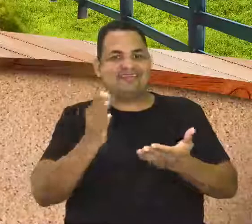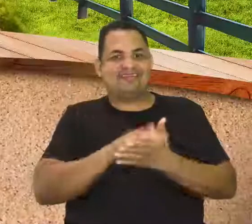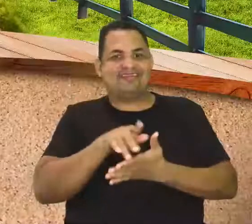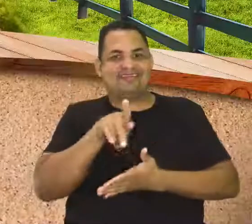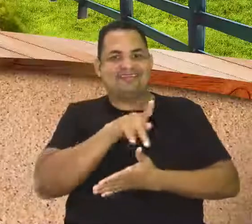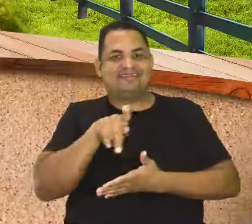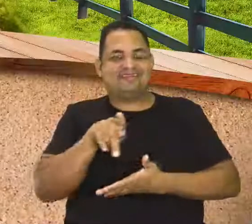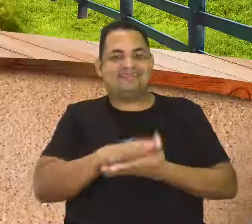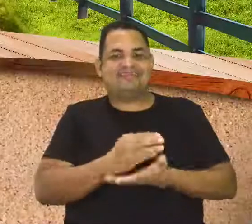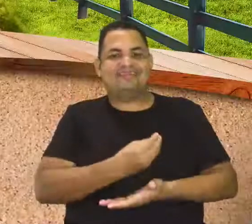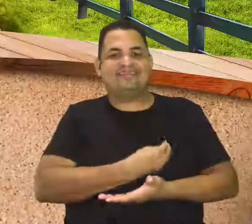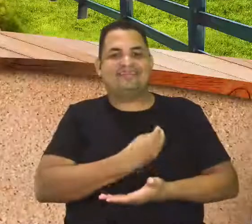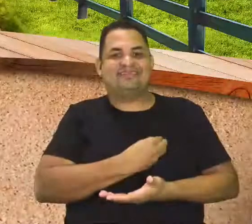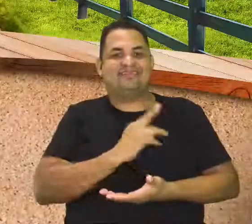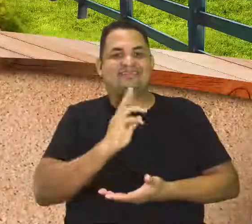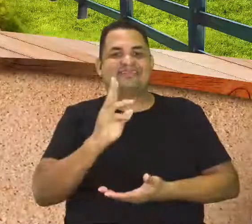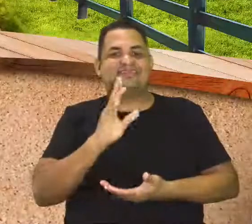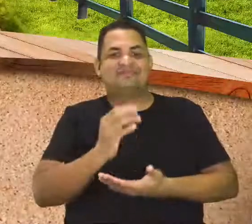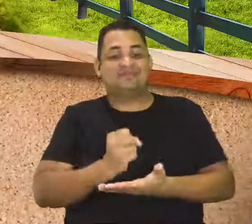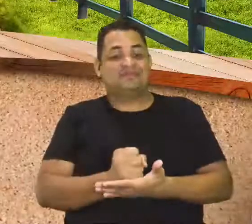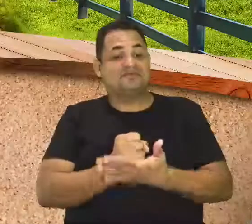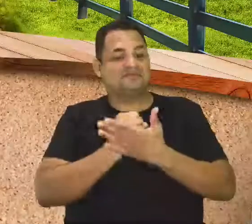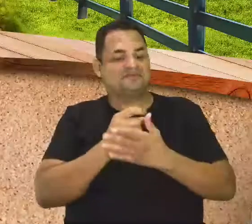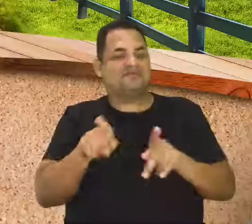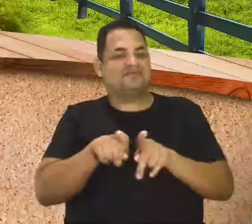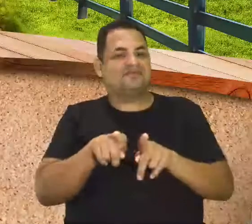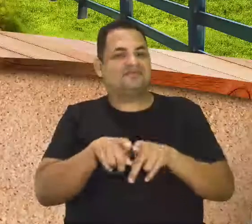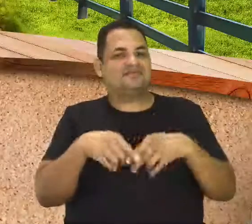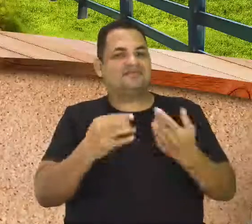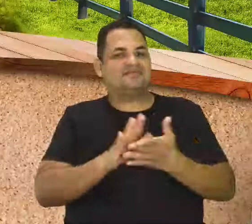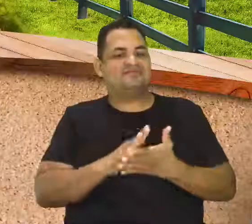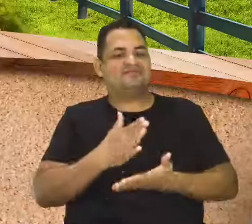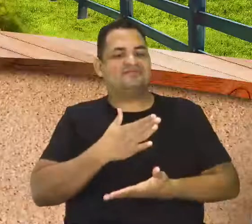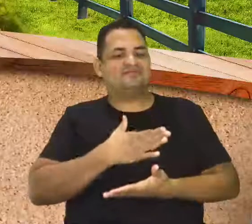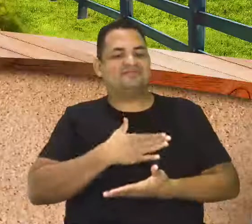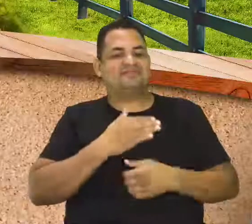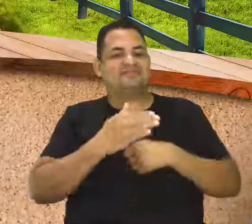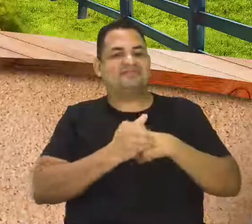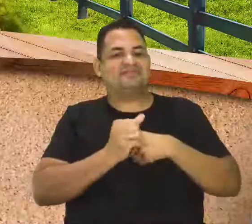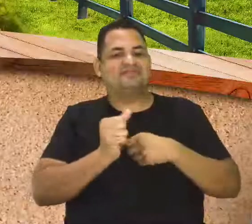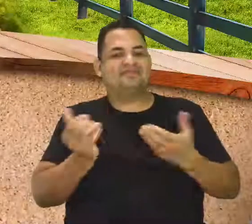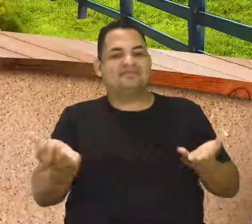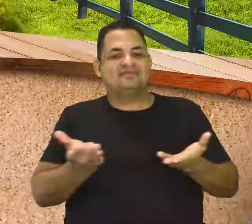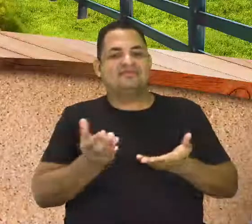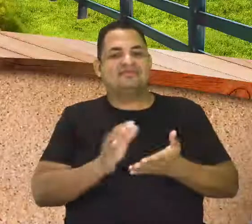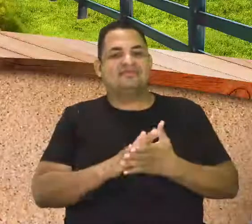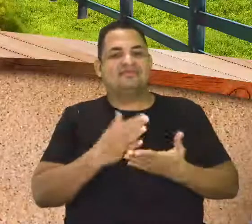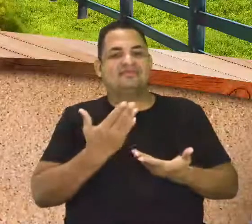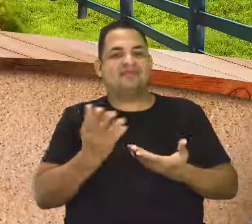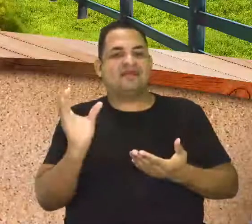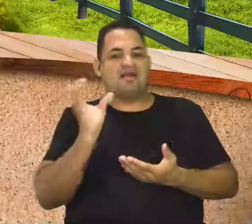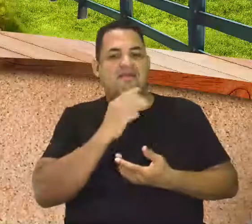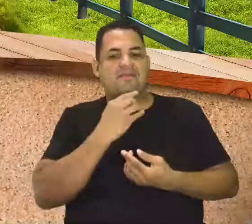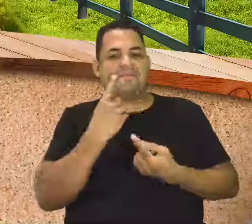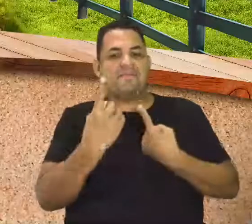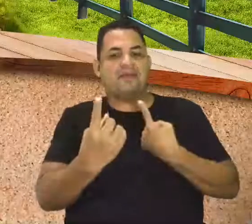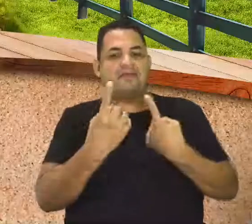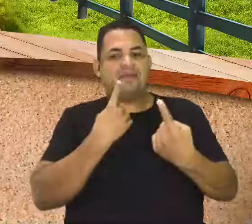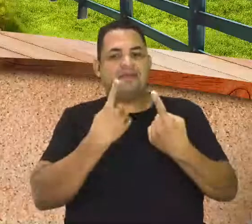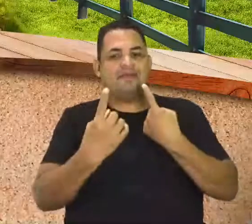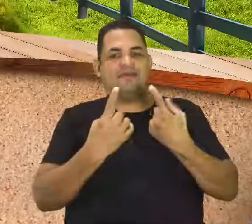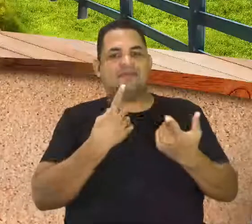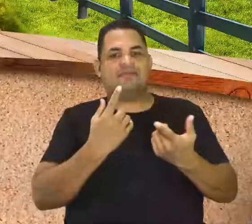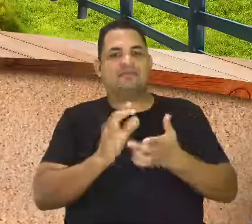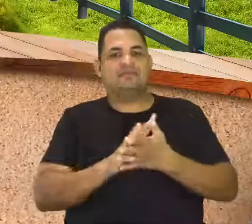Professor presencial aí que sempre está nos auxiliando também. E, meus queridos, agora é aquele momento do bate-bola, jogo rápido. Vamos rever. Vocês